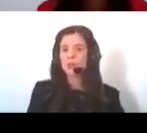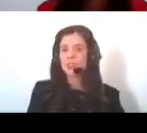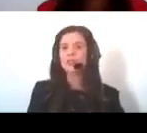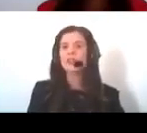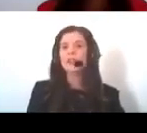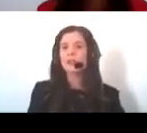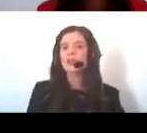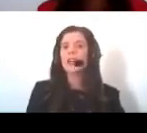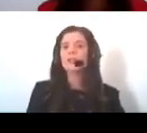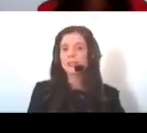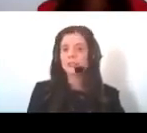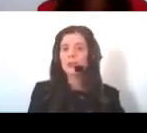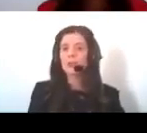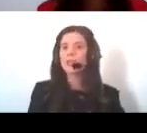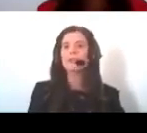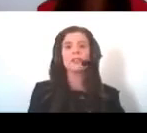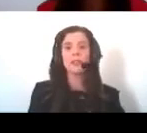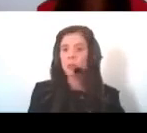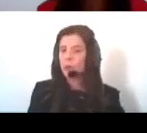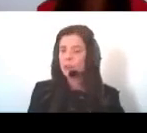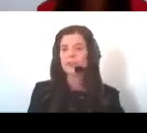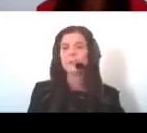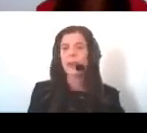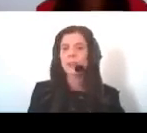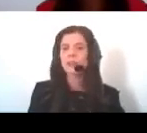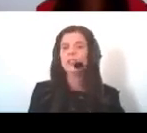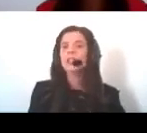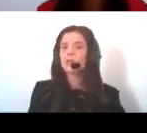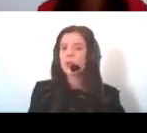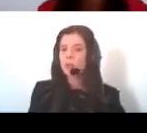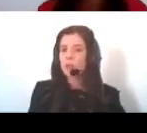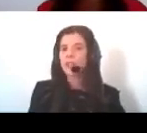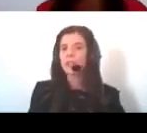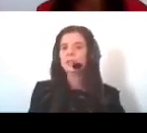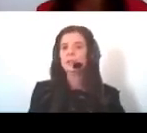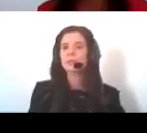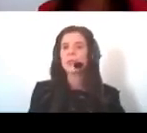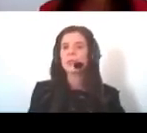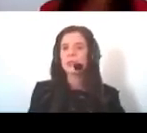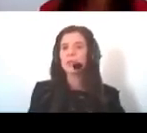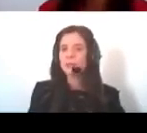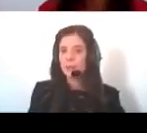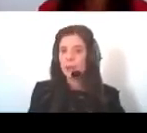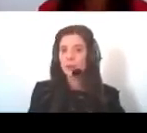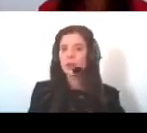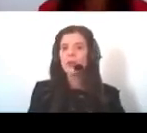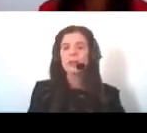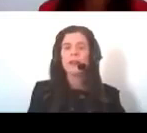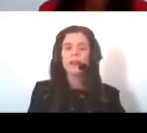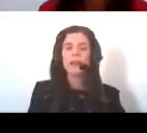um processo vinculado à agressão à mulher, você também não pode fazer parte do quadro comissionado. Isso é uma lei